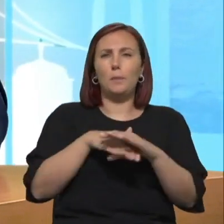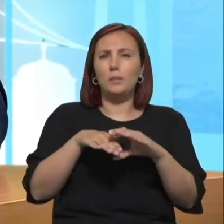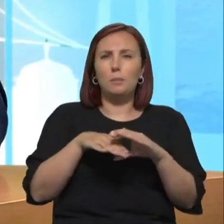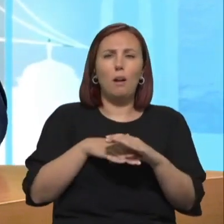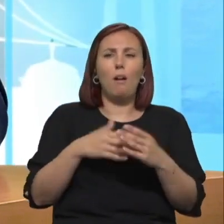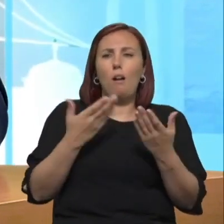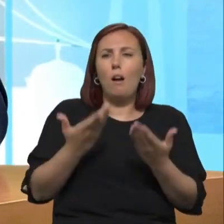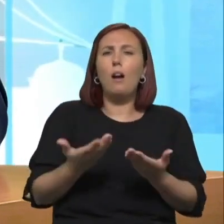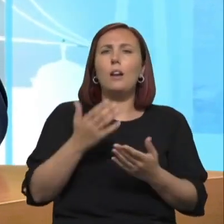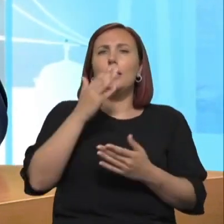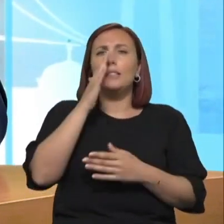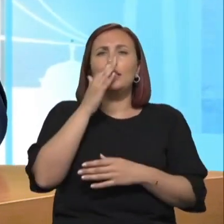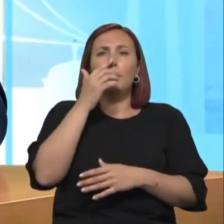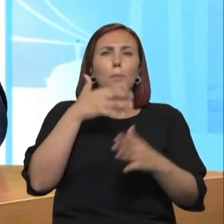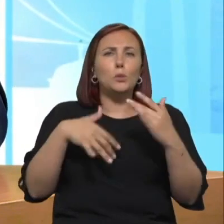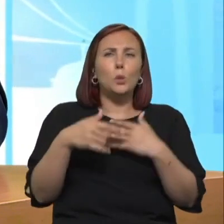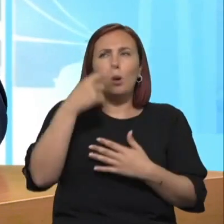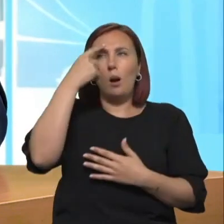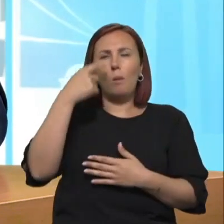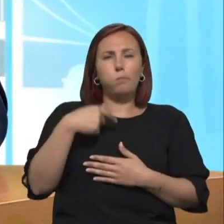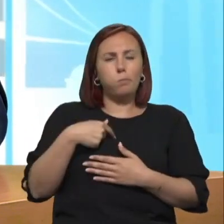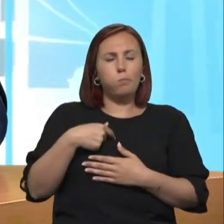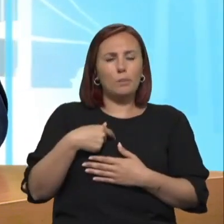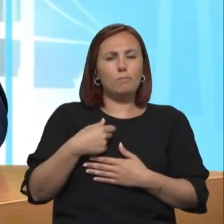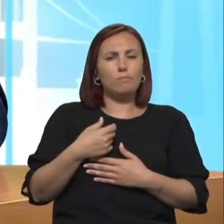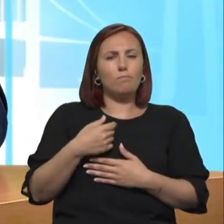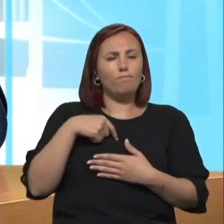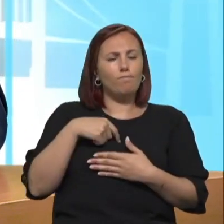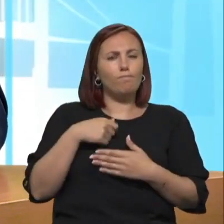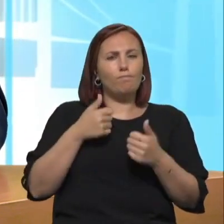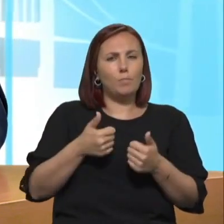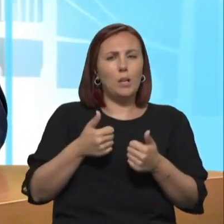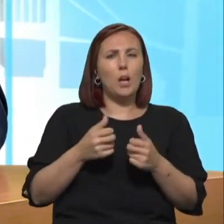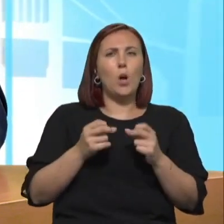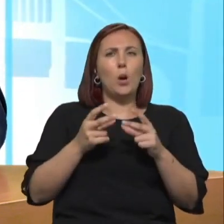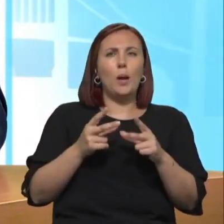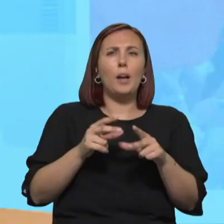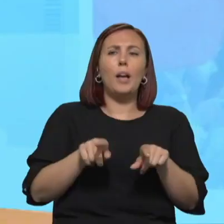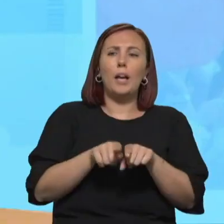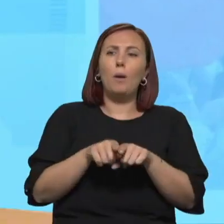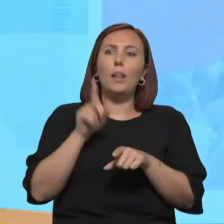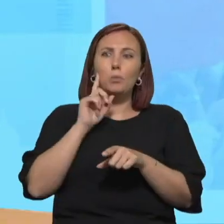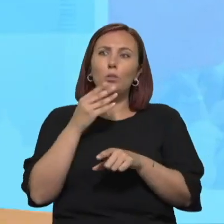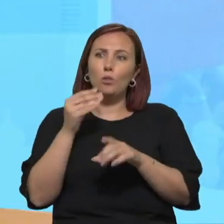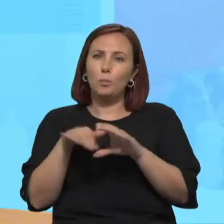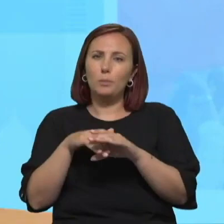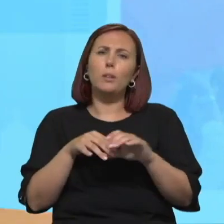havendo cidadãos conscientes, eu penso que, efetivamente... É importante que os jovens também estejam lá.